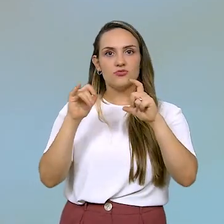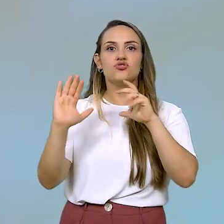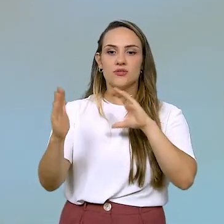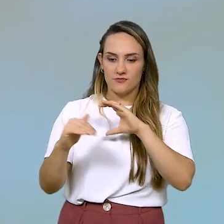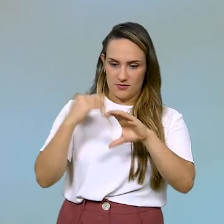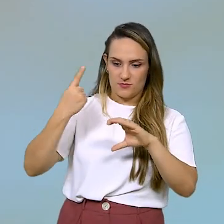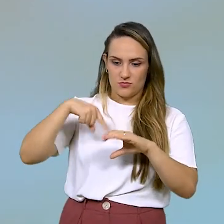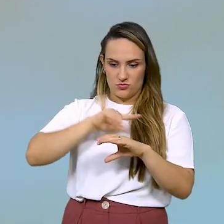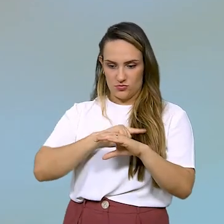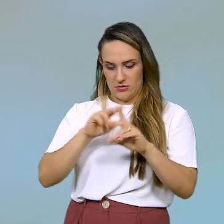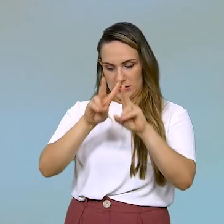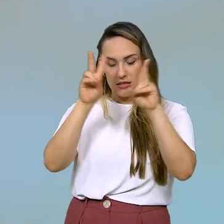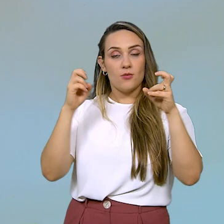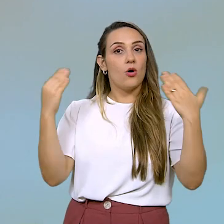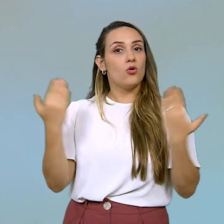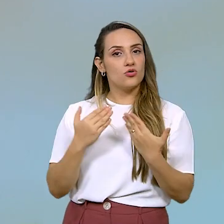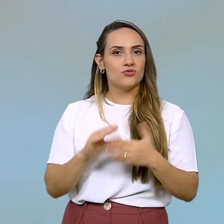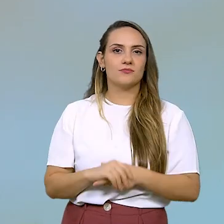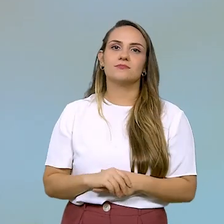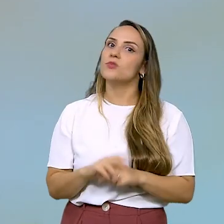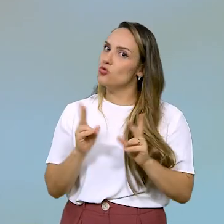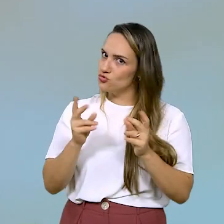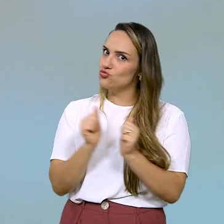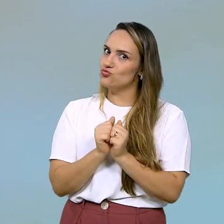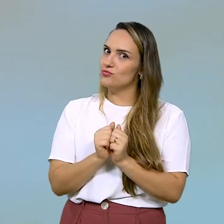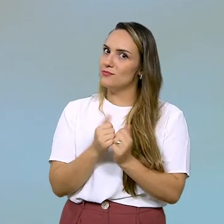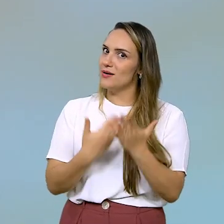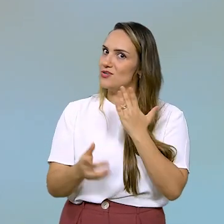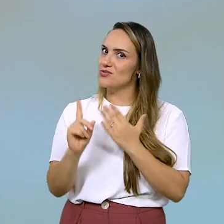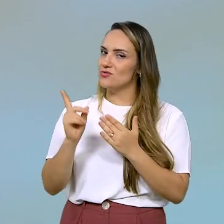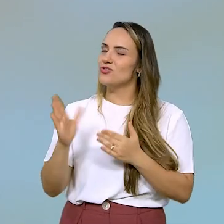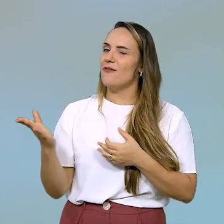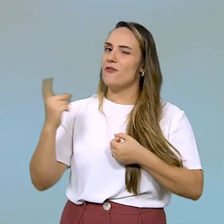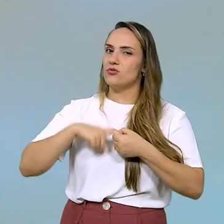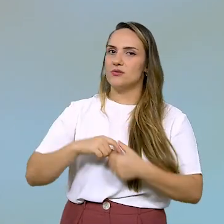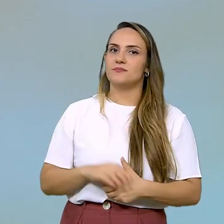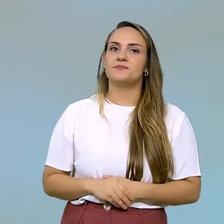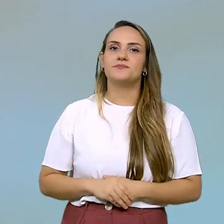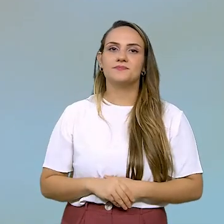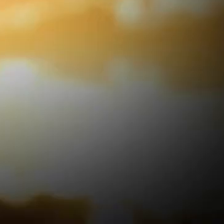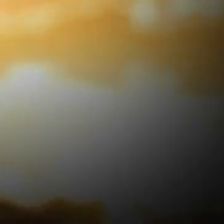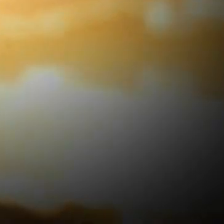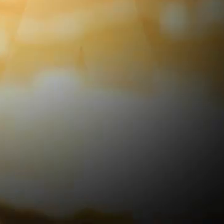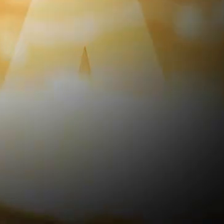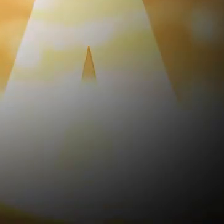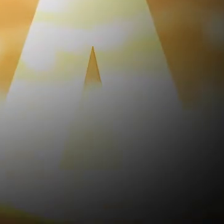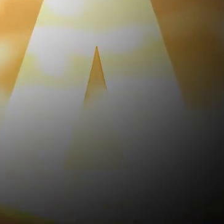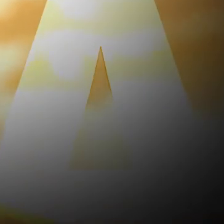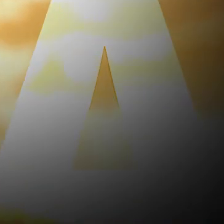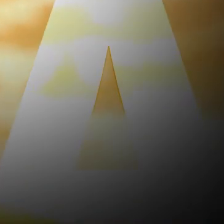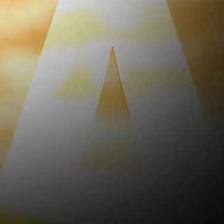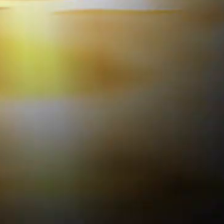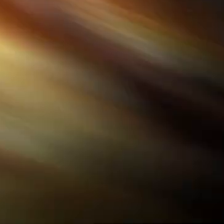Instagram enviaram para a gente sobre esse tema de hoje. Fica comigo, não saia daí, a gente volta daqui a pouco.